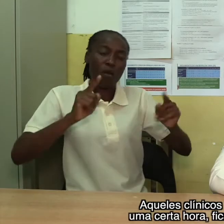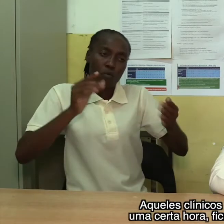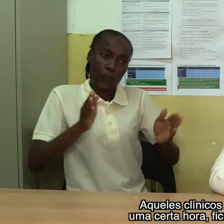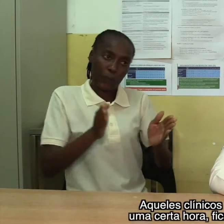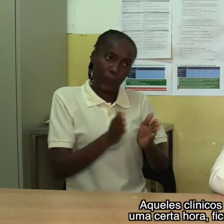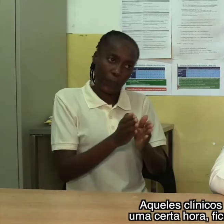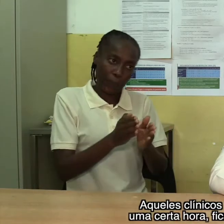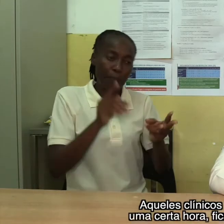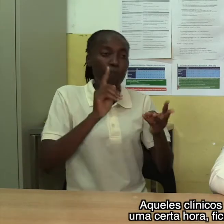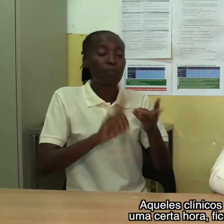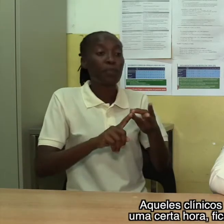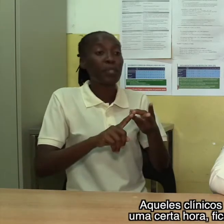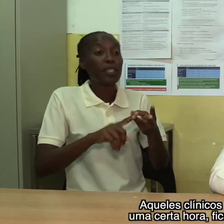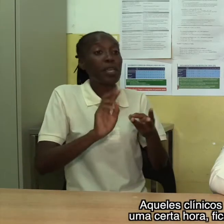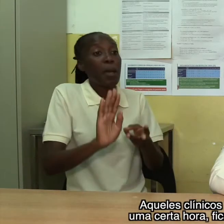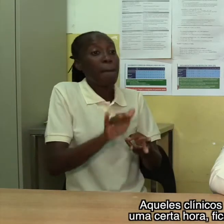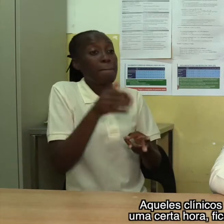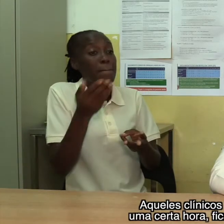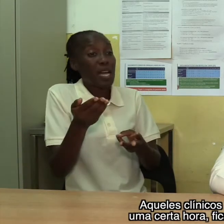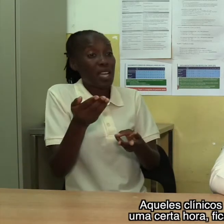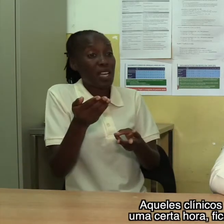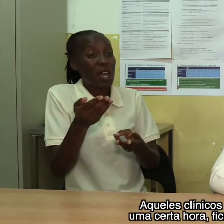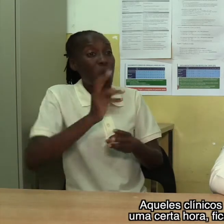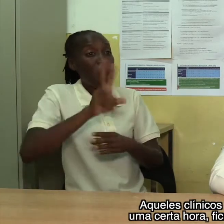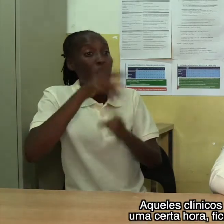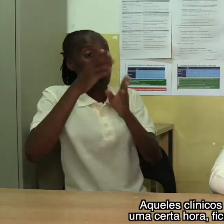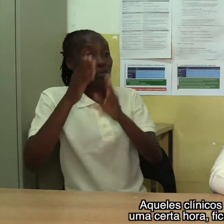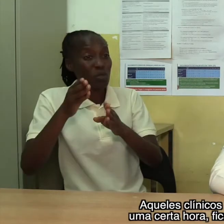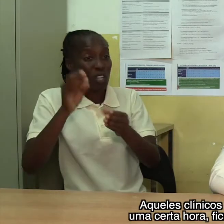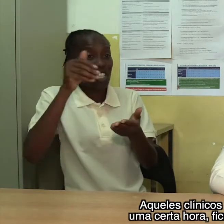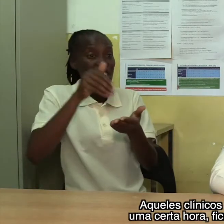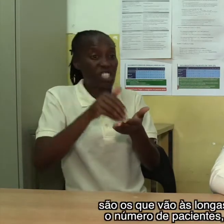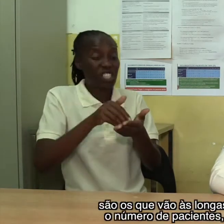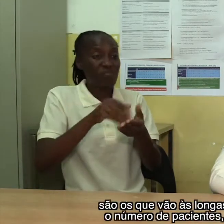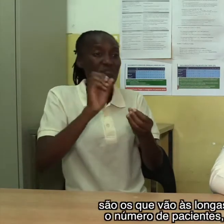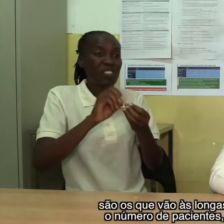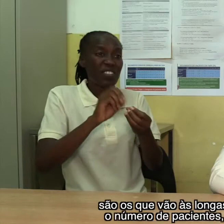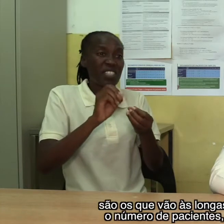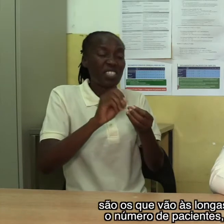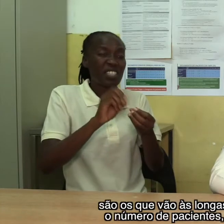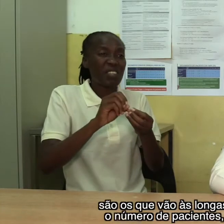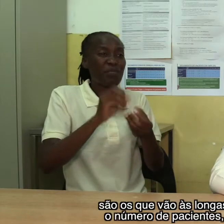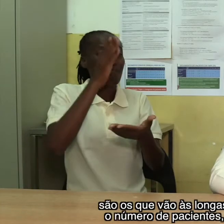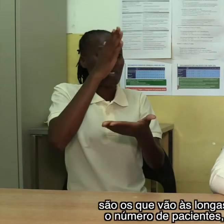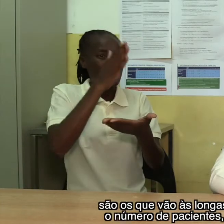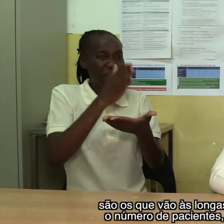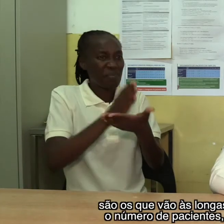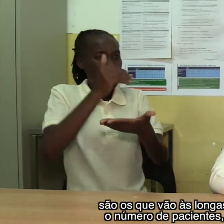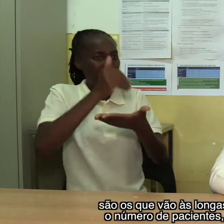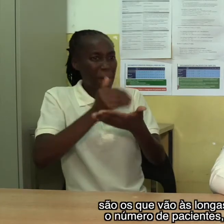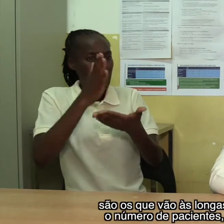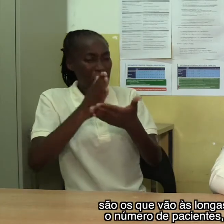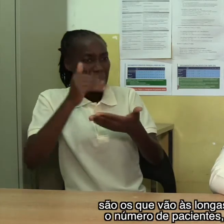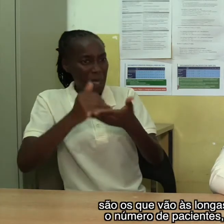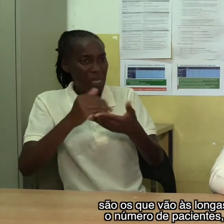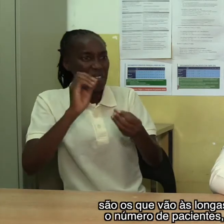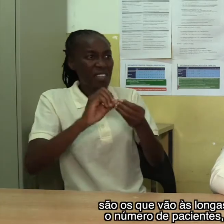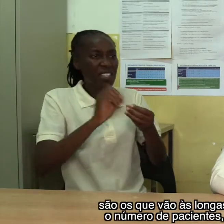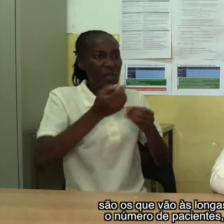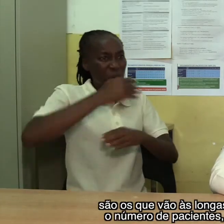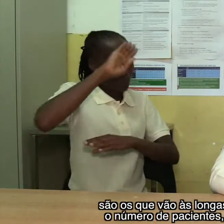para aqueles clínicos que depois de uma certa hora ficam sem doentes, são esses mesmos que depois vão aquelas